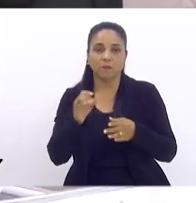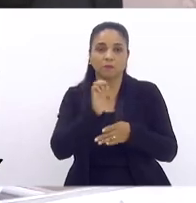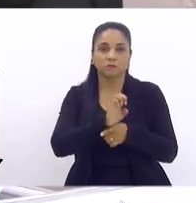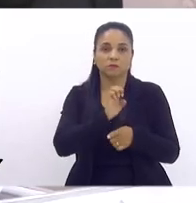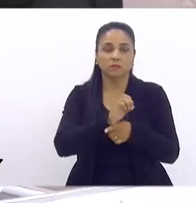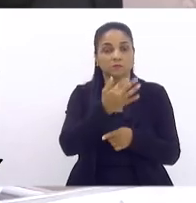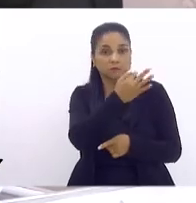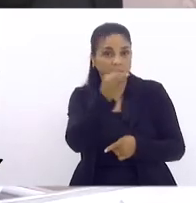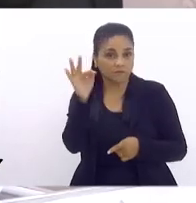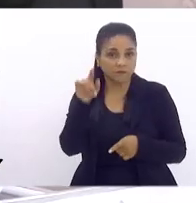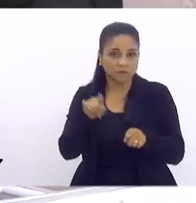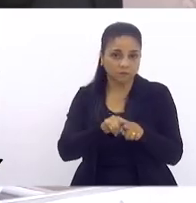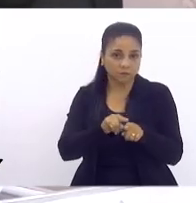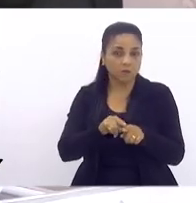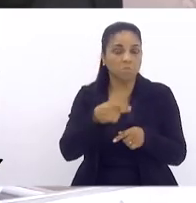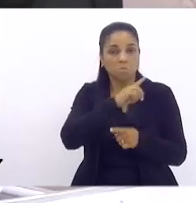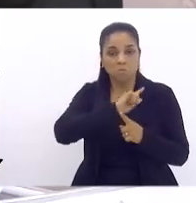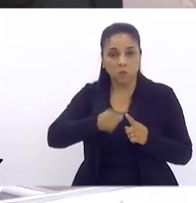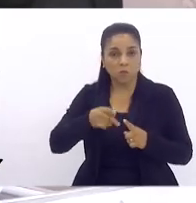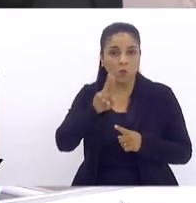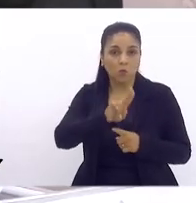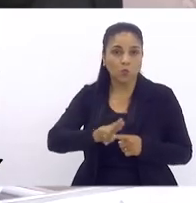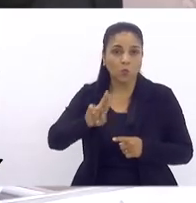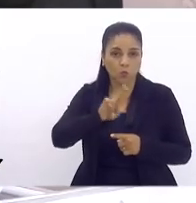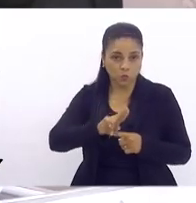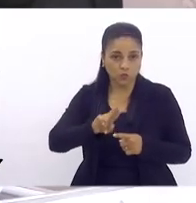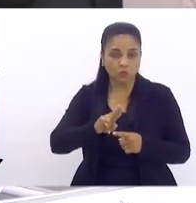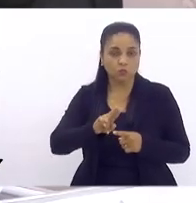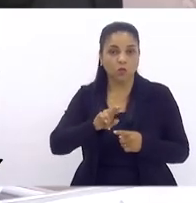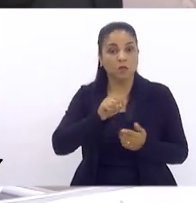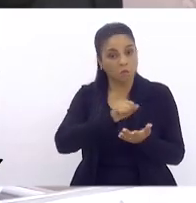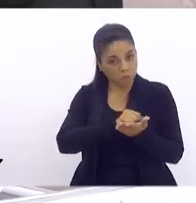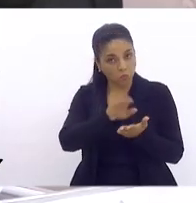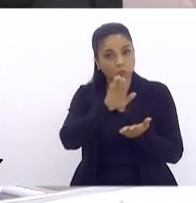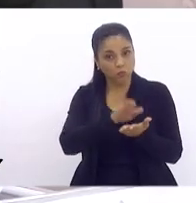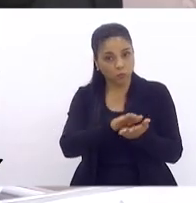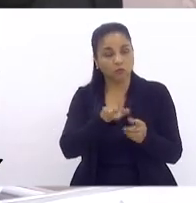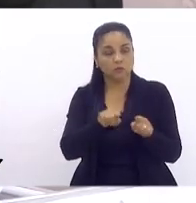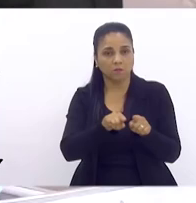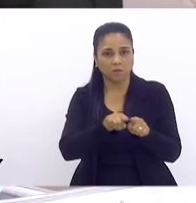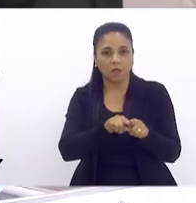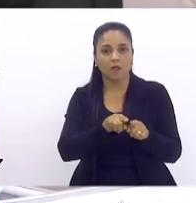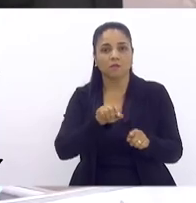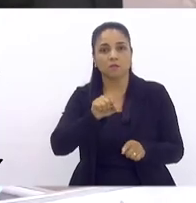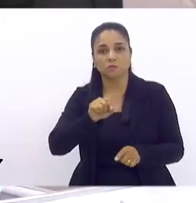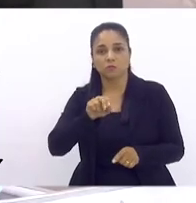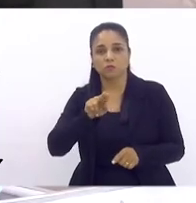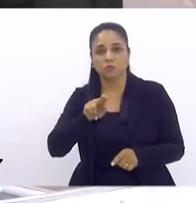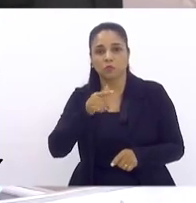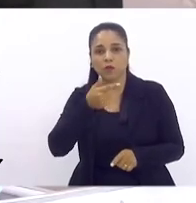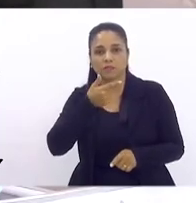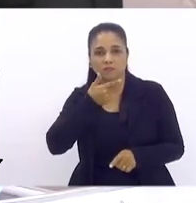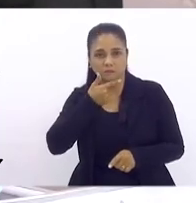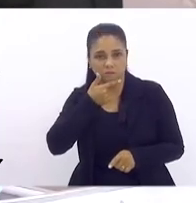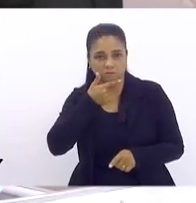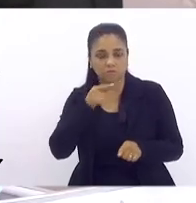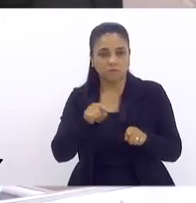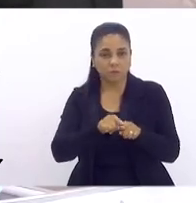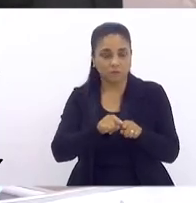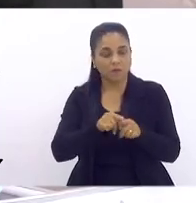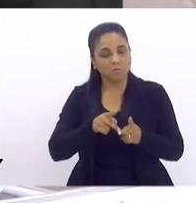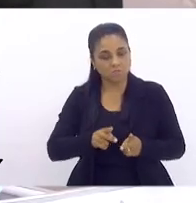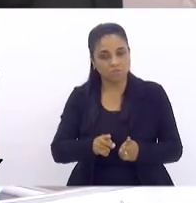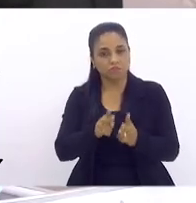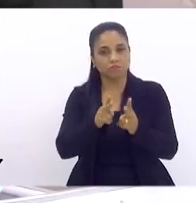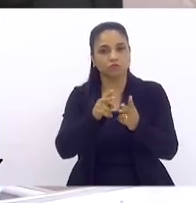na França proibiram o uso nas escolas inclusive montaram na Suécia eu ouvi multa para as escolas que permaneceram com a tecnologia